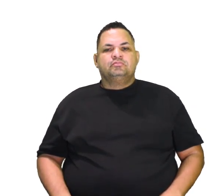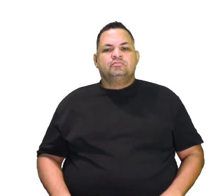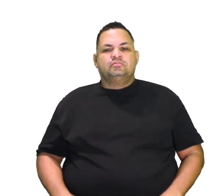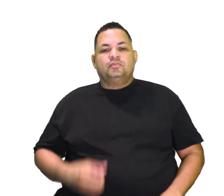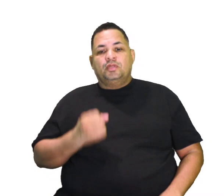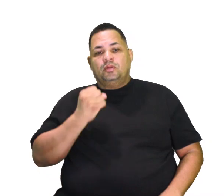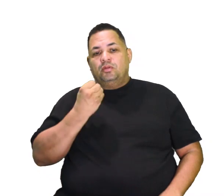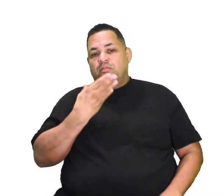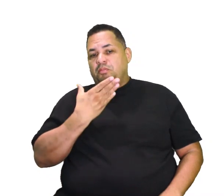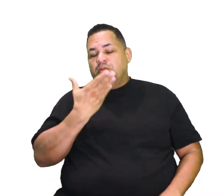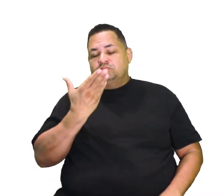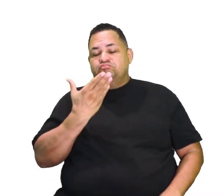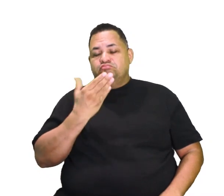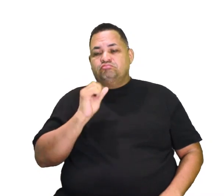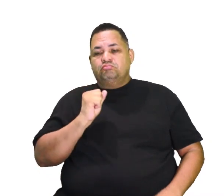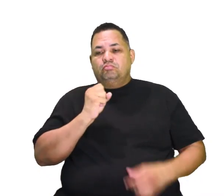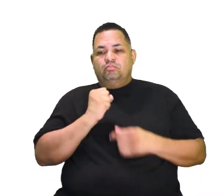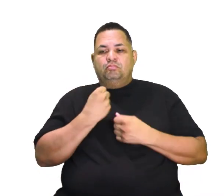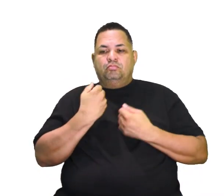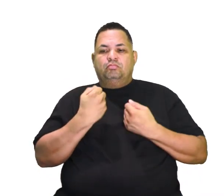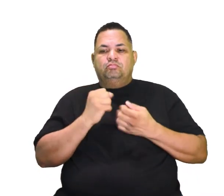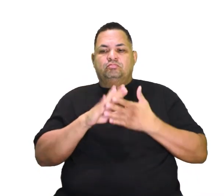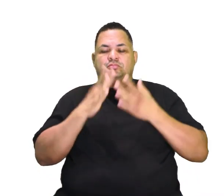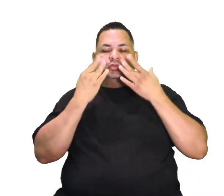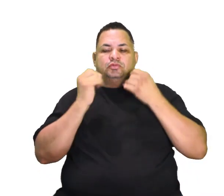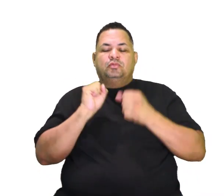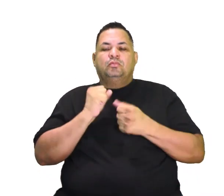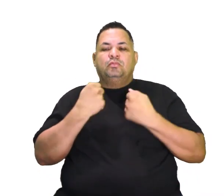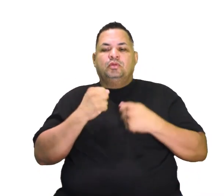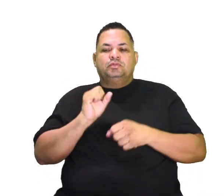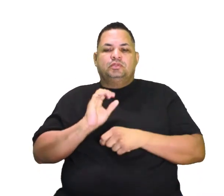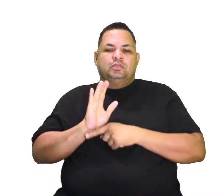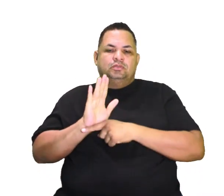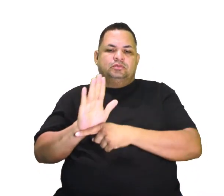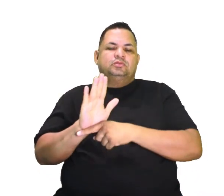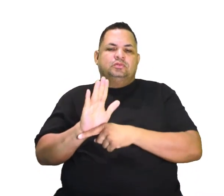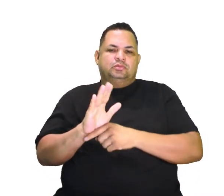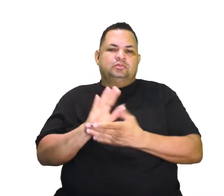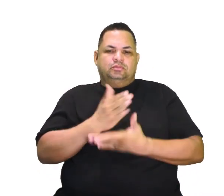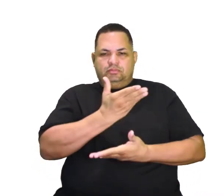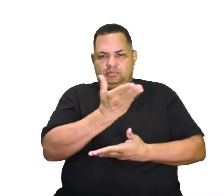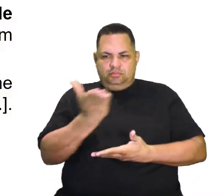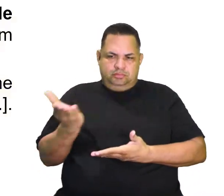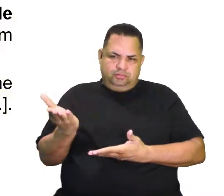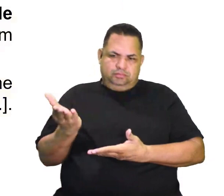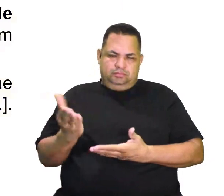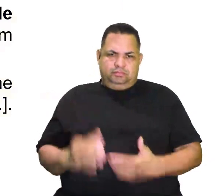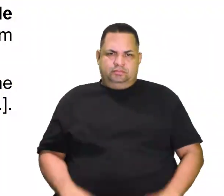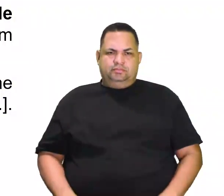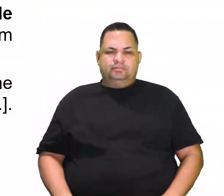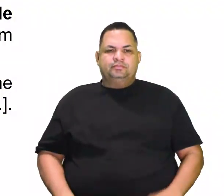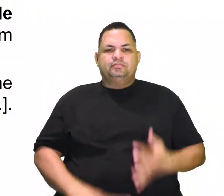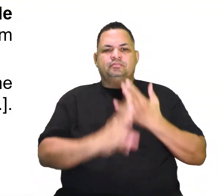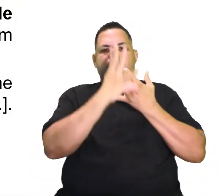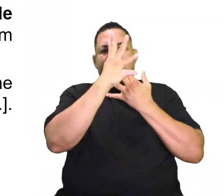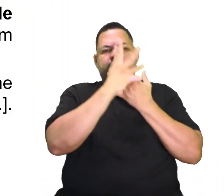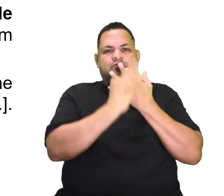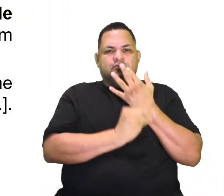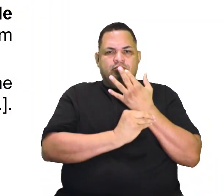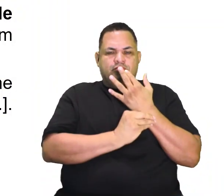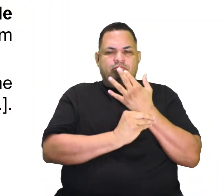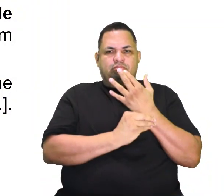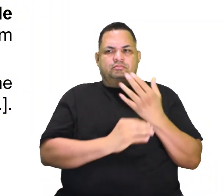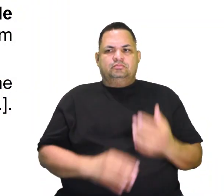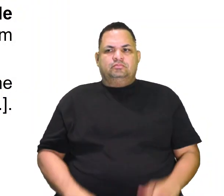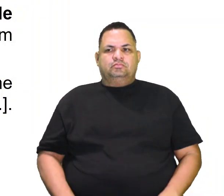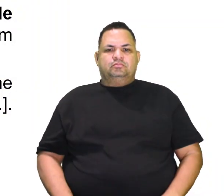os benefícios, alguns dos benefícios do teatro, com certeza muito mais, né? Tem muito mais. Essas são as nossas